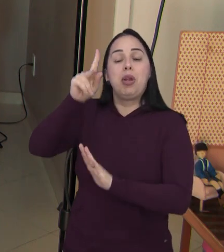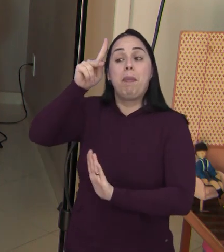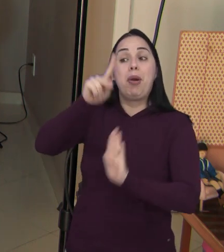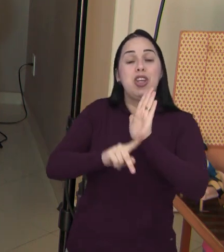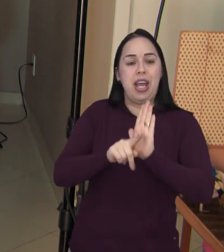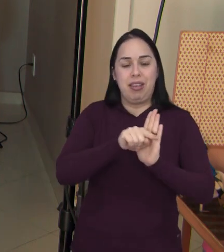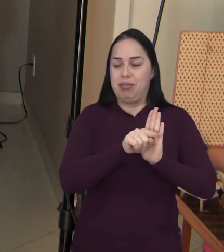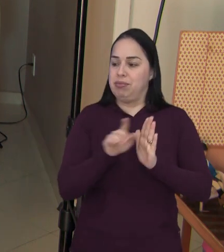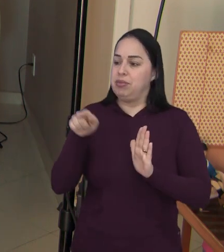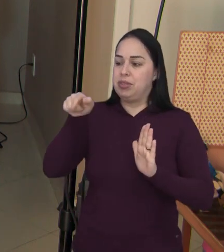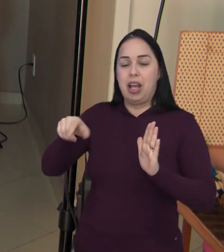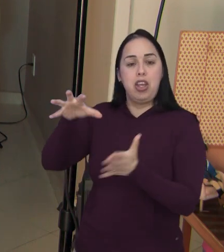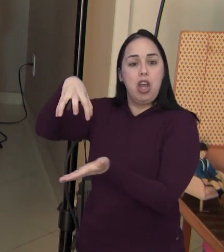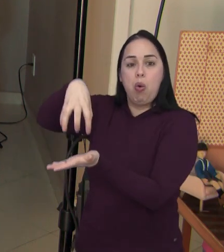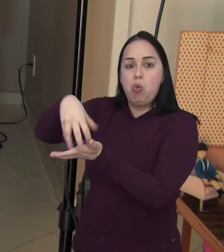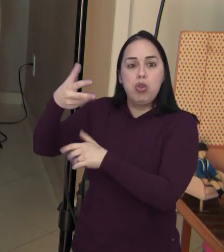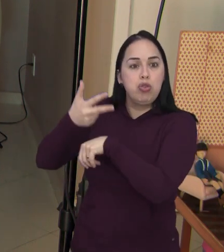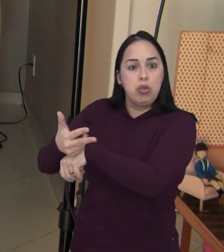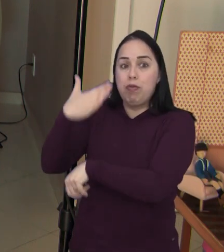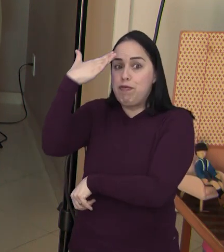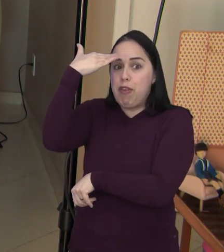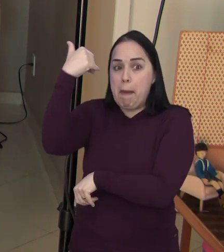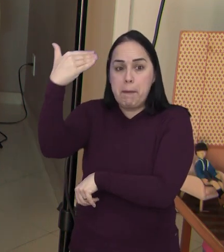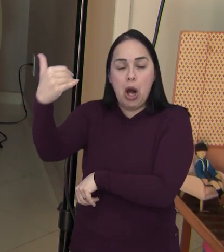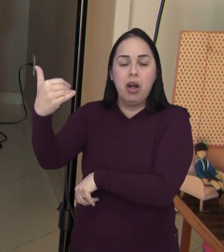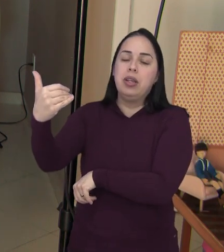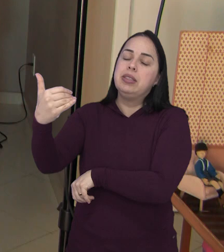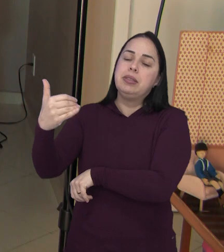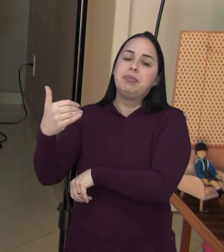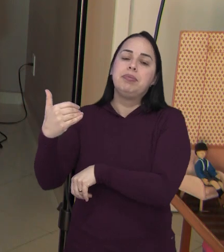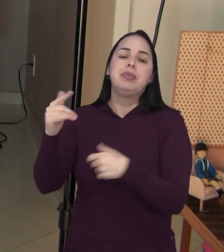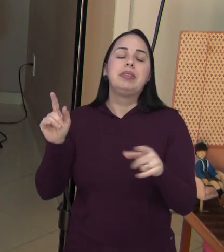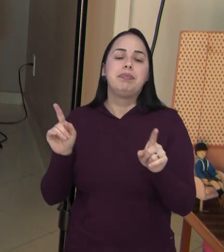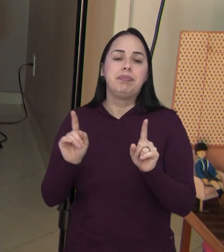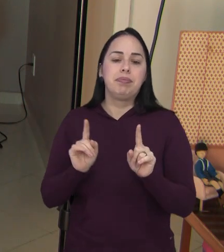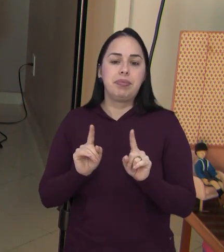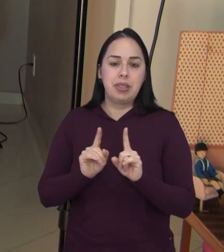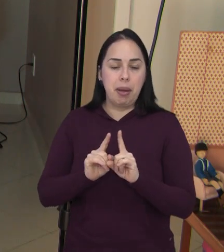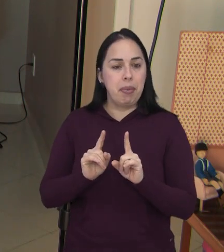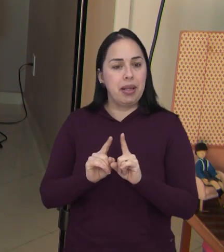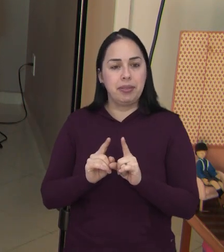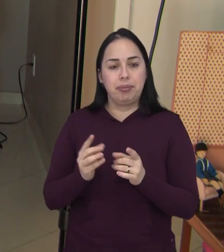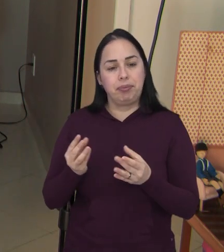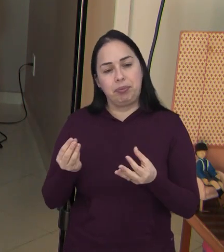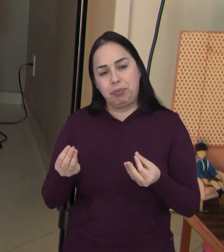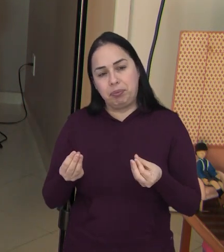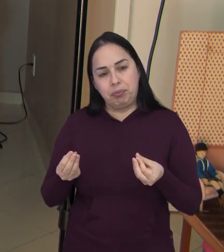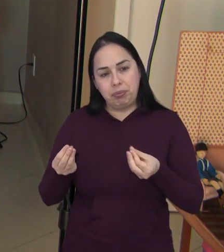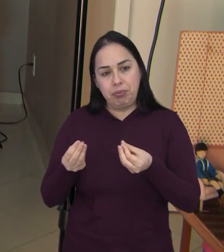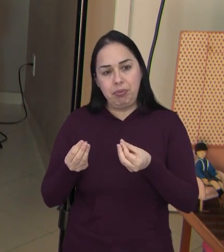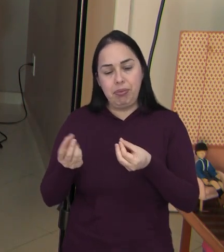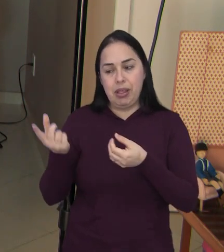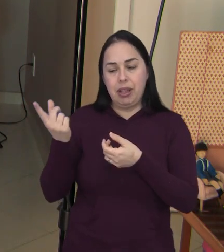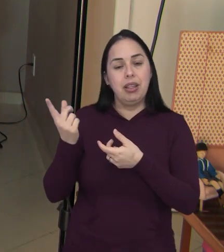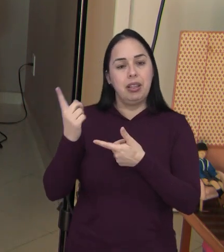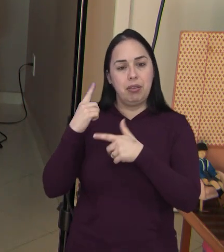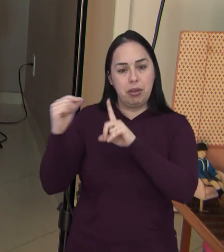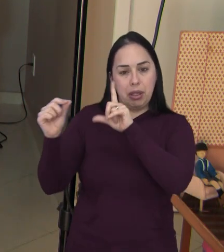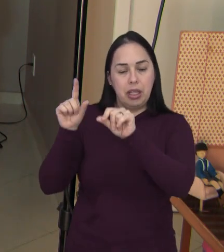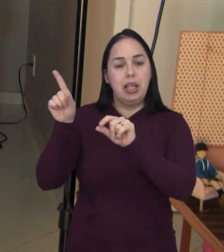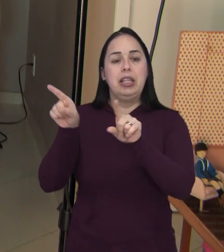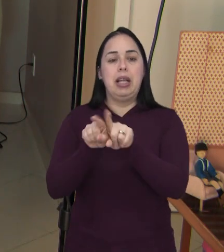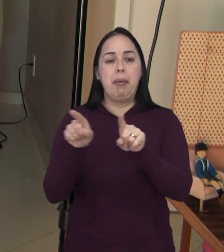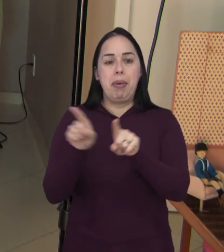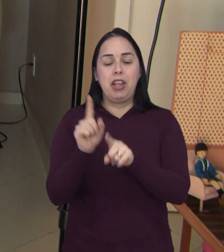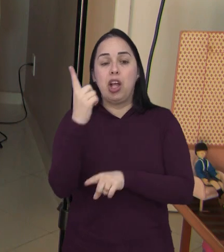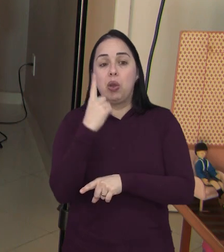estúdio, que é um estúdio muito tradicional da Inglaterra. Além dessa seleção, a